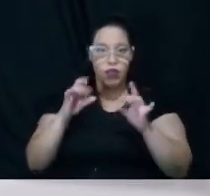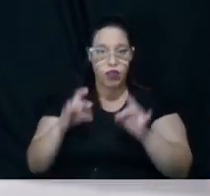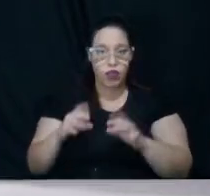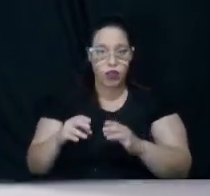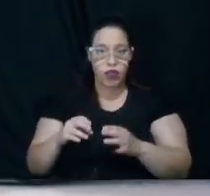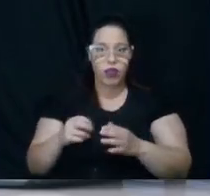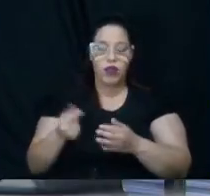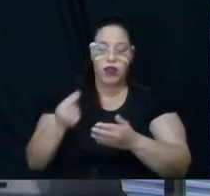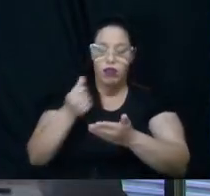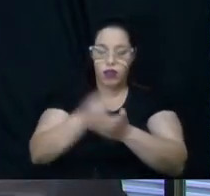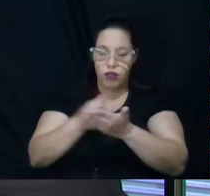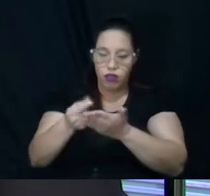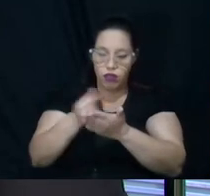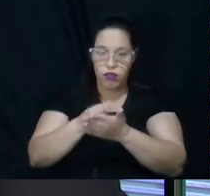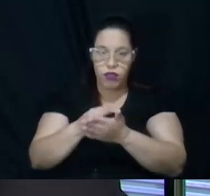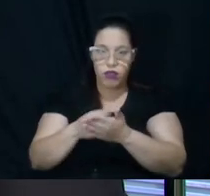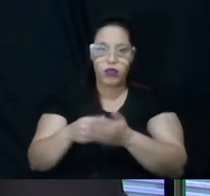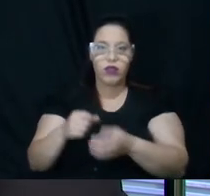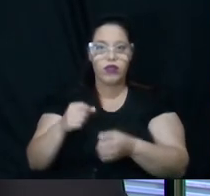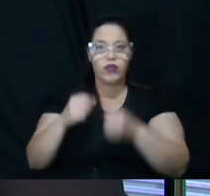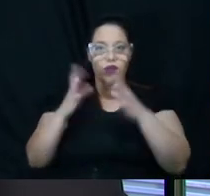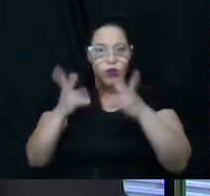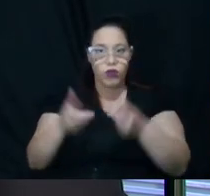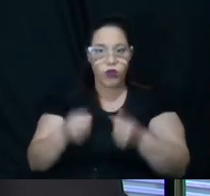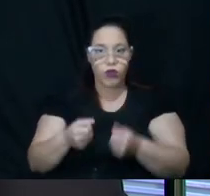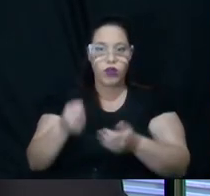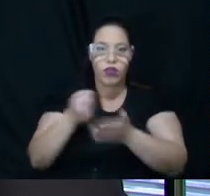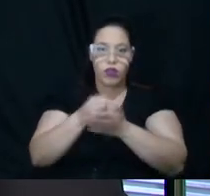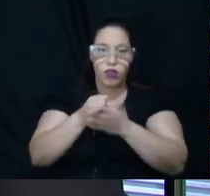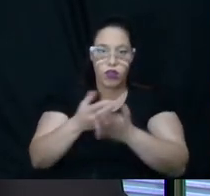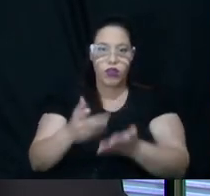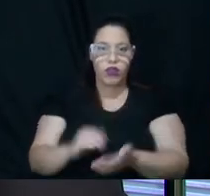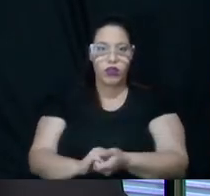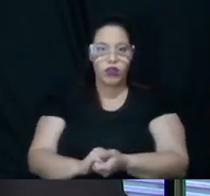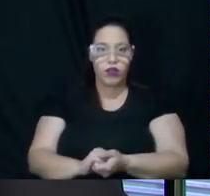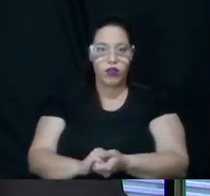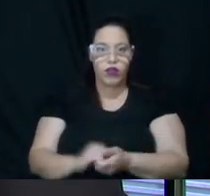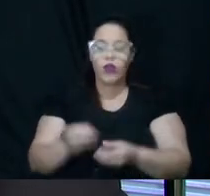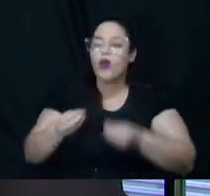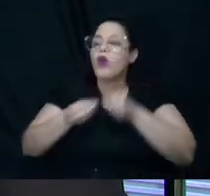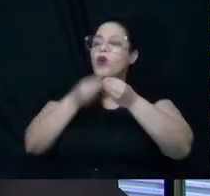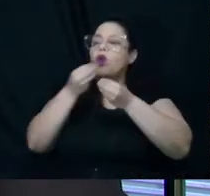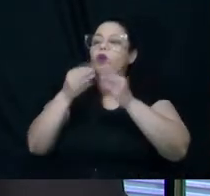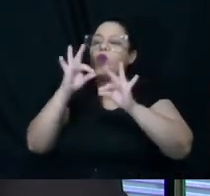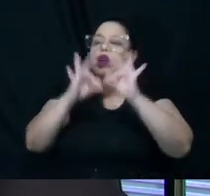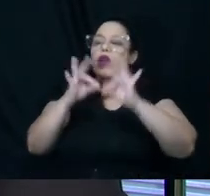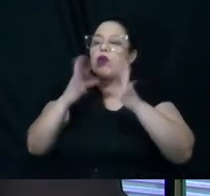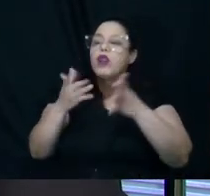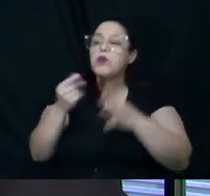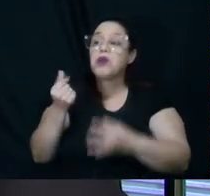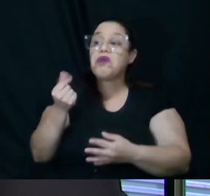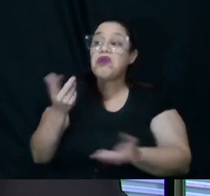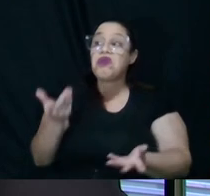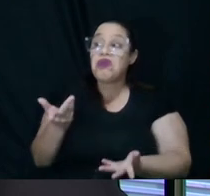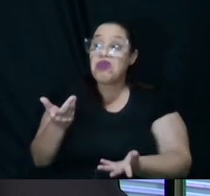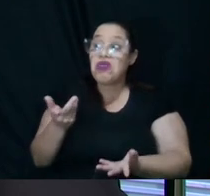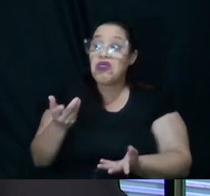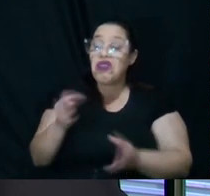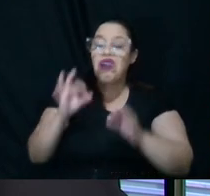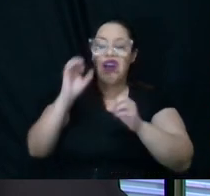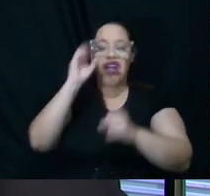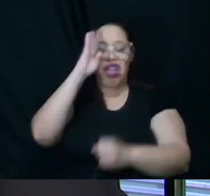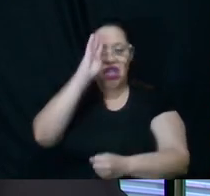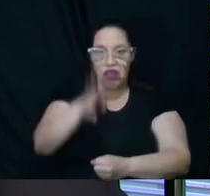e colocando também todas as despesas que ela tem. Então, como fazer esse planejamento financeiro? O principal ponto é manter